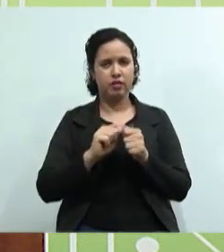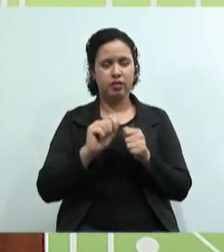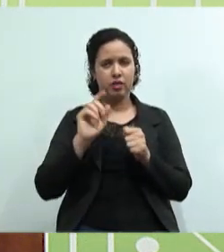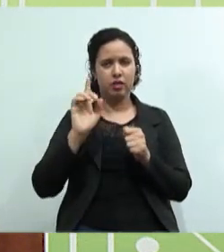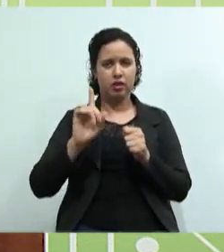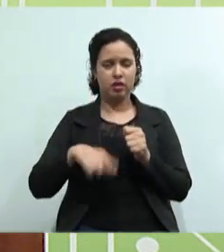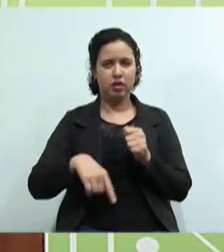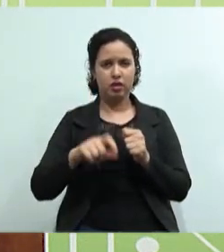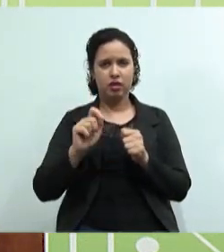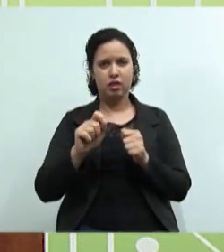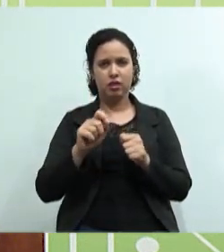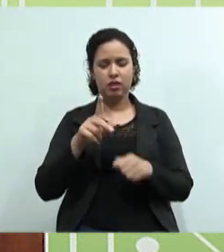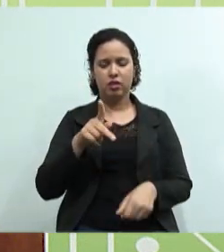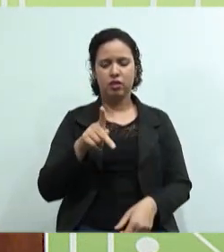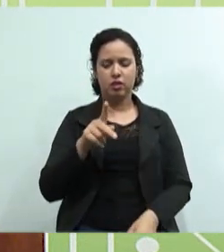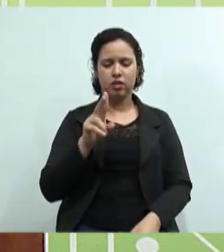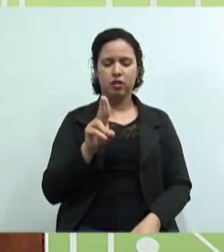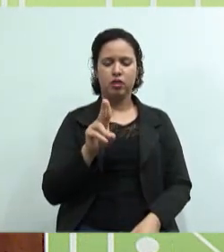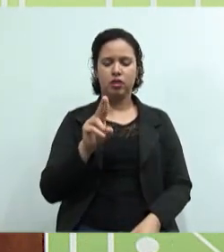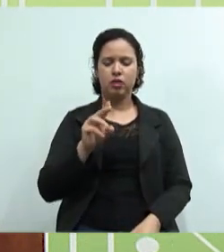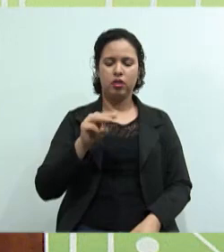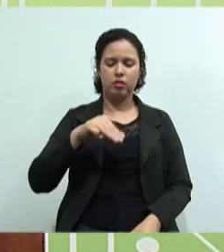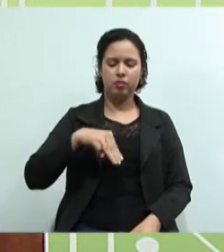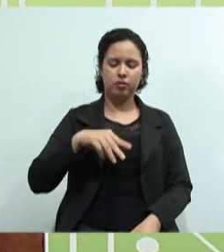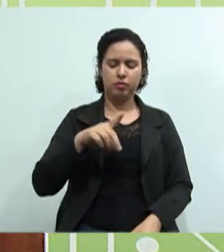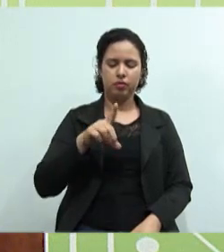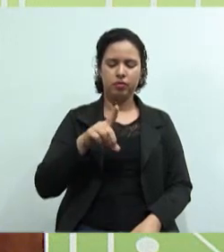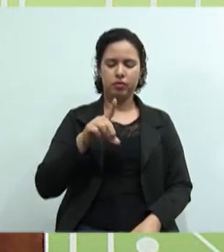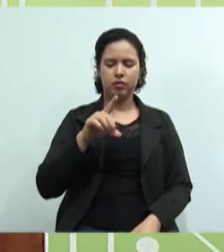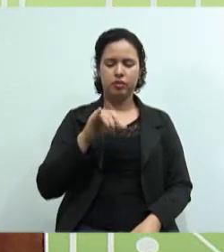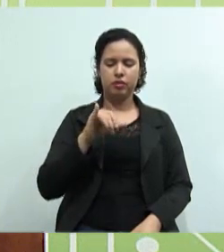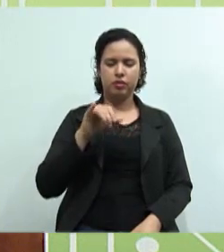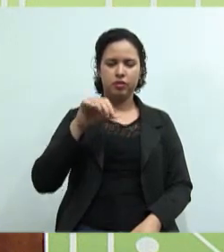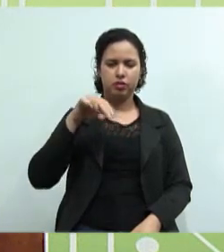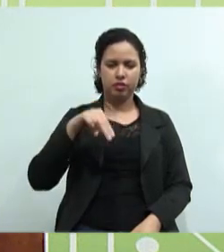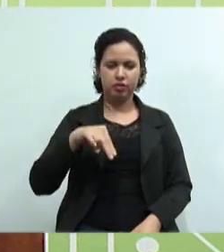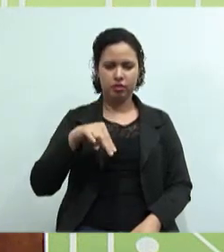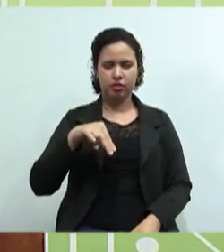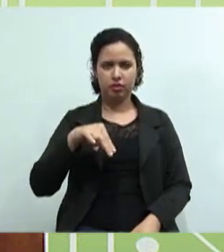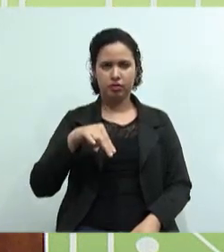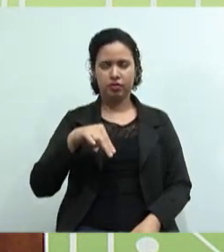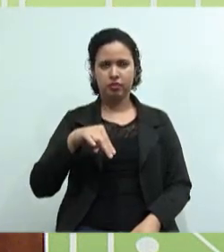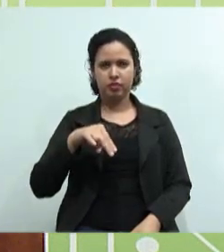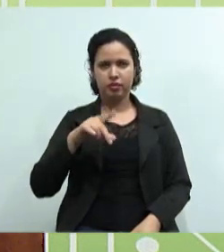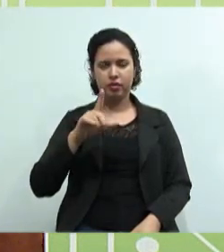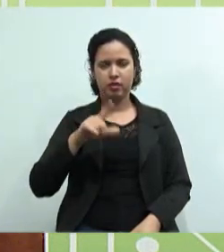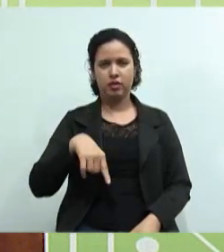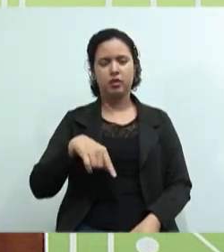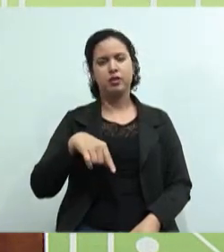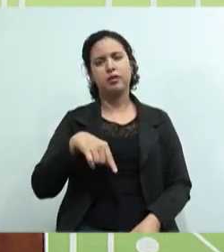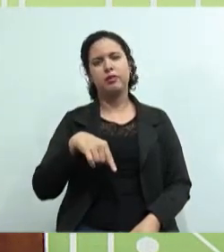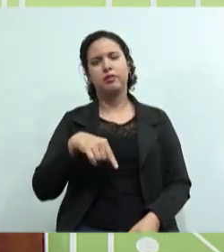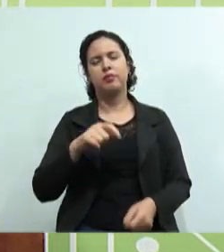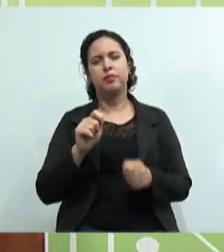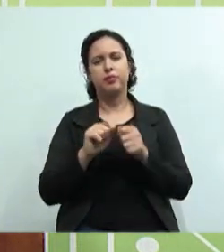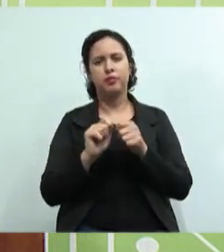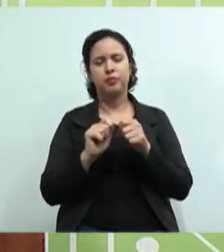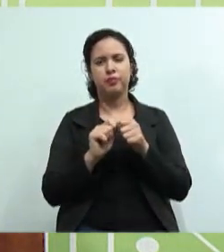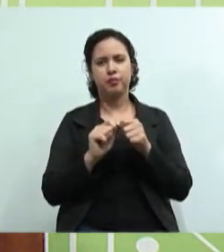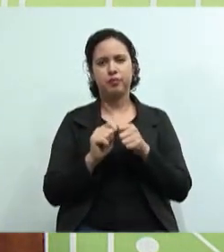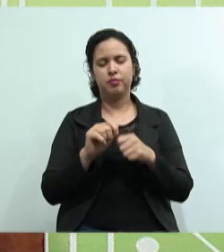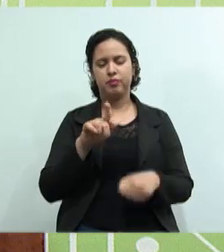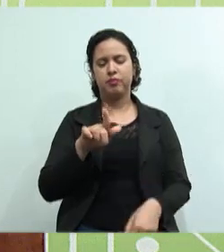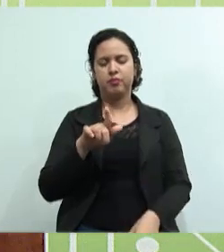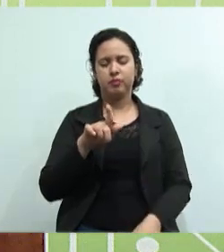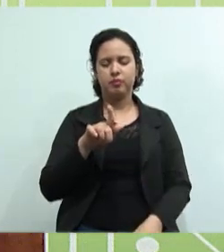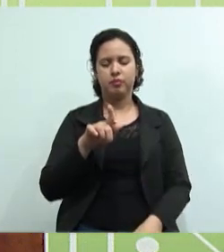de leite condensado, porque eu não conhecia naquela época leite condensado e creme de leite, era algo muito distante da minha realidade. Mas